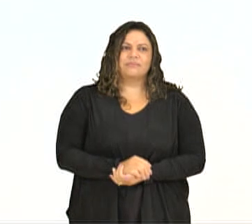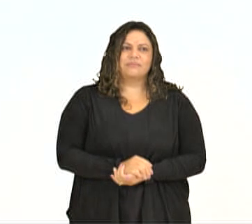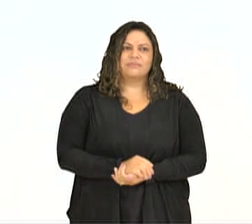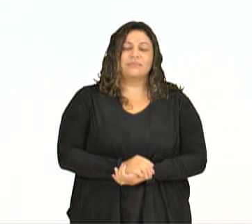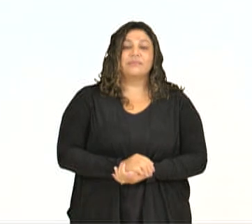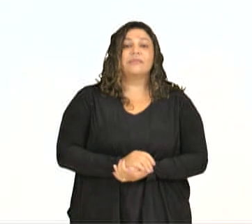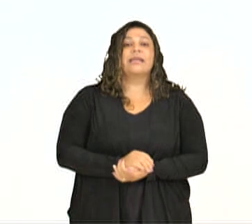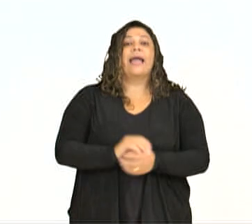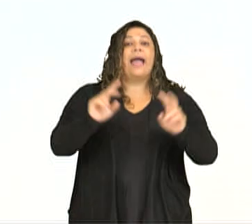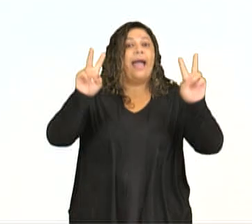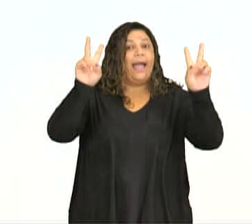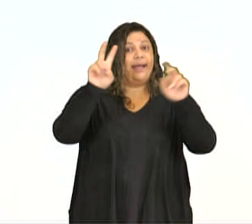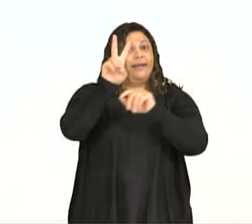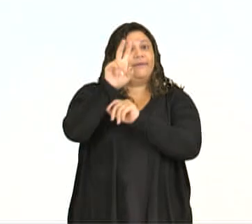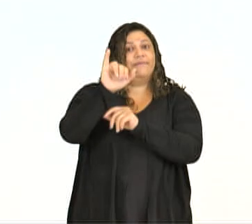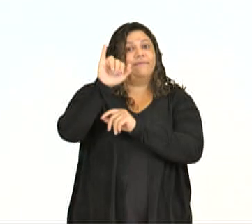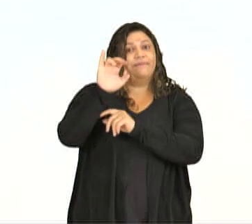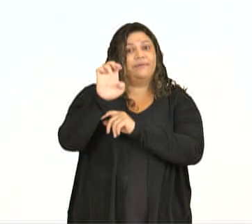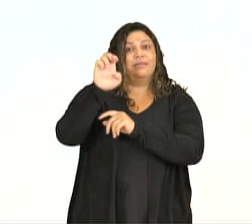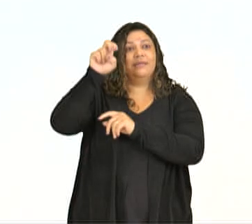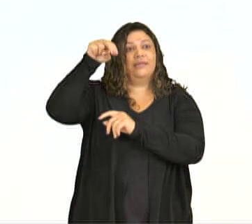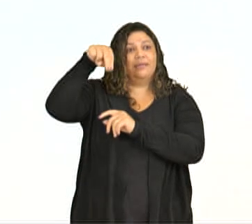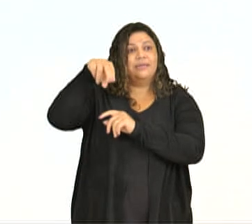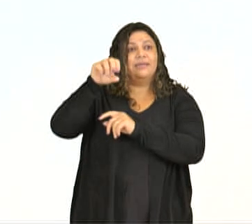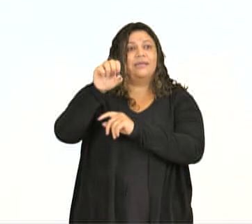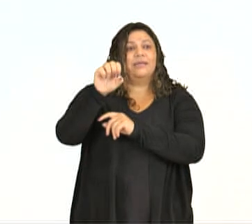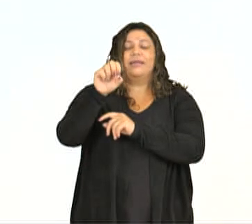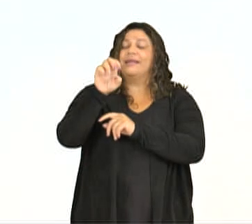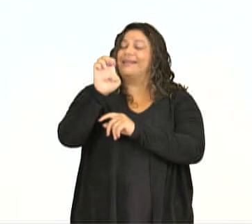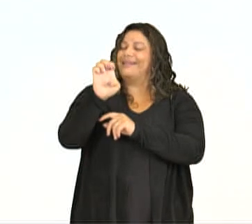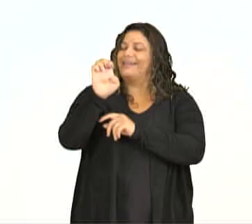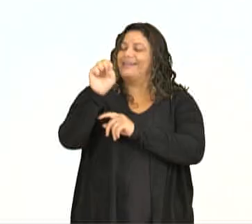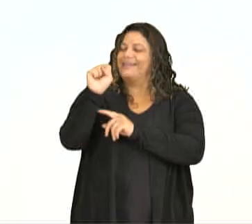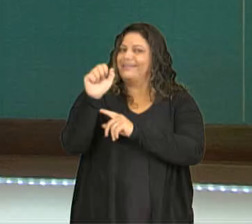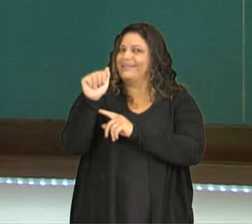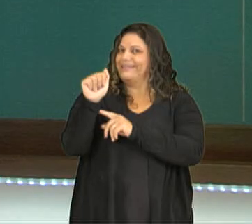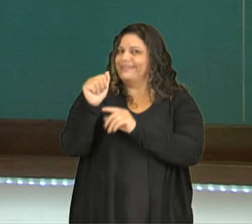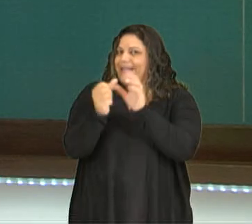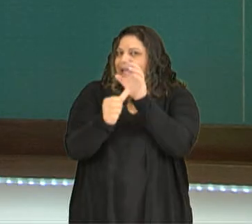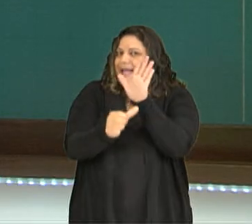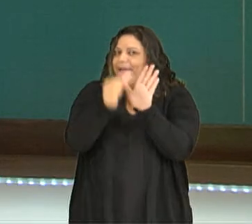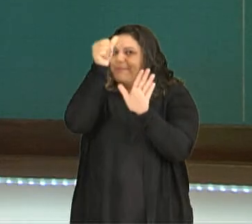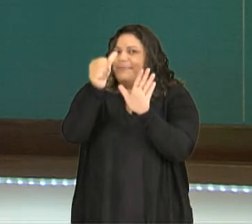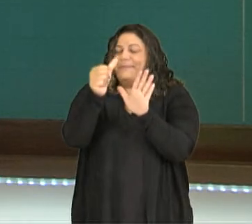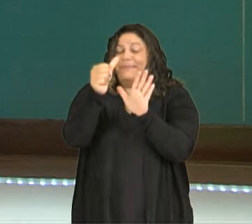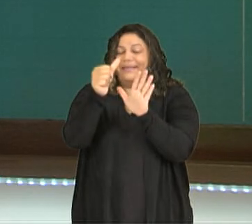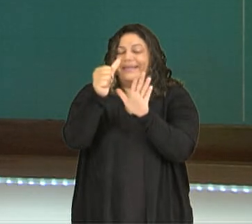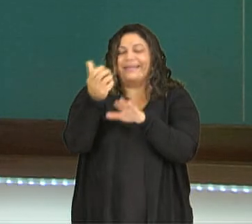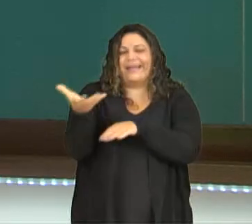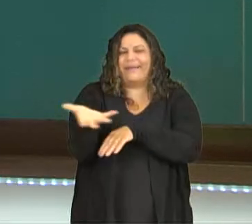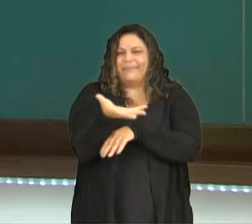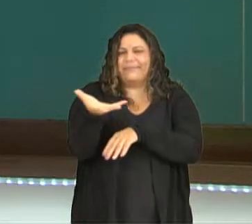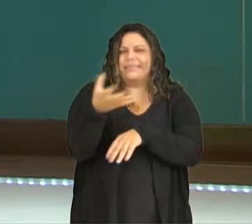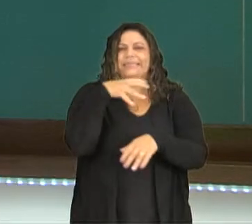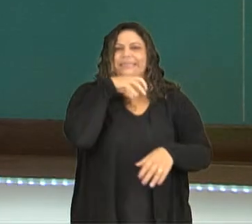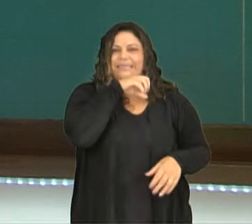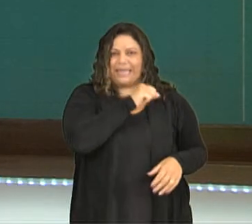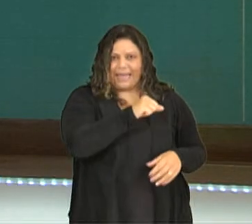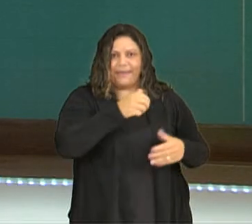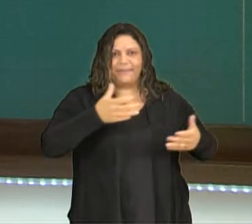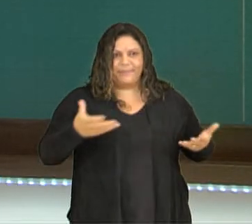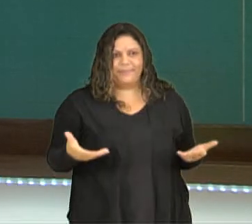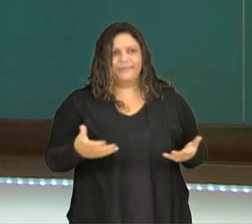A valsa vienense é a pioneira e é a que tem um ritmo mais acelerado. Essa vienense é